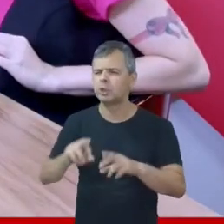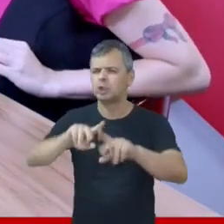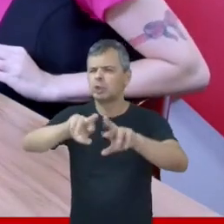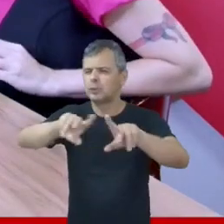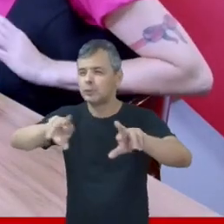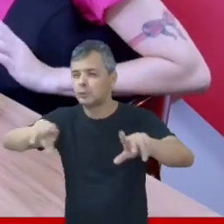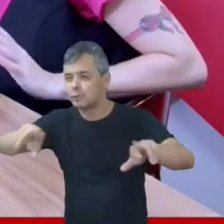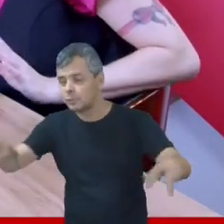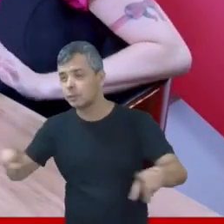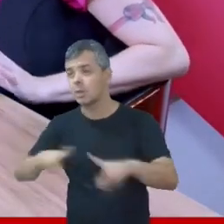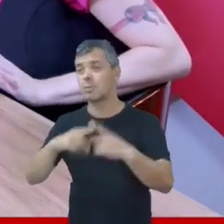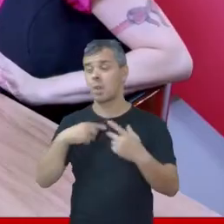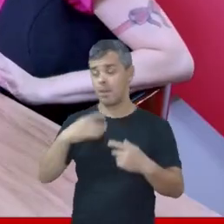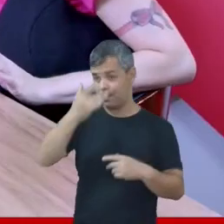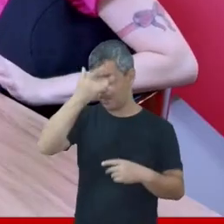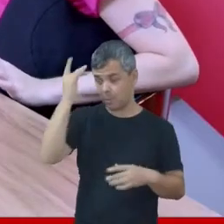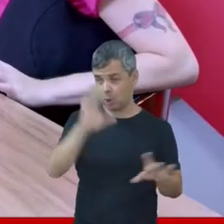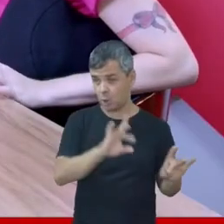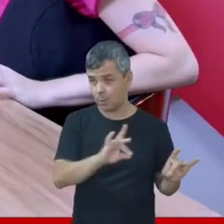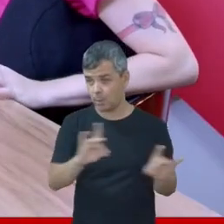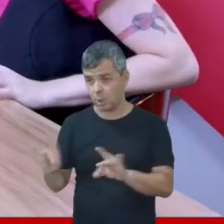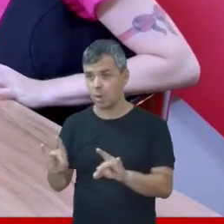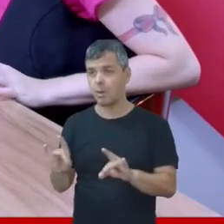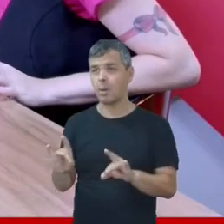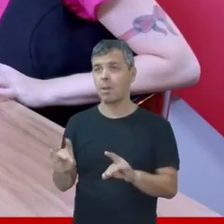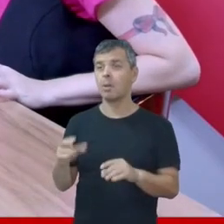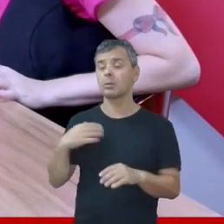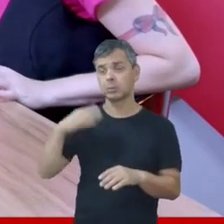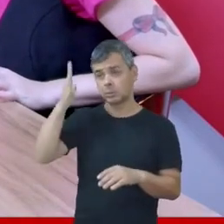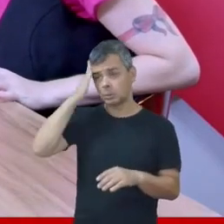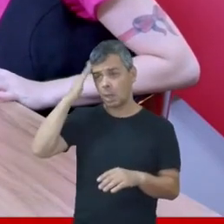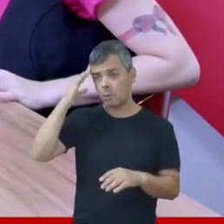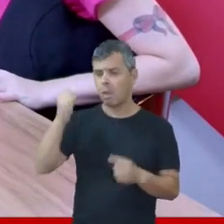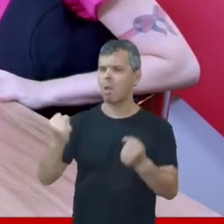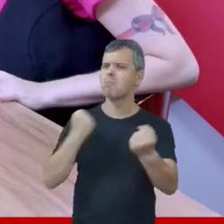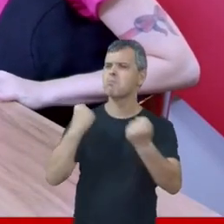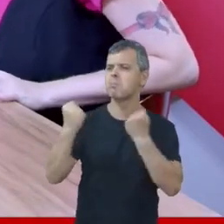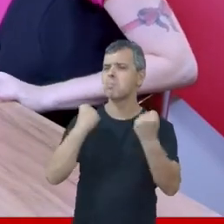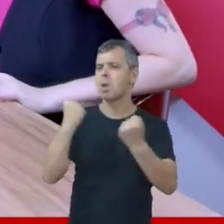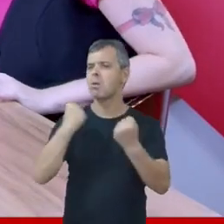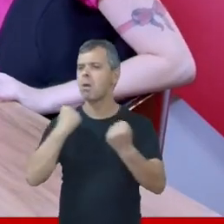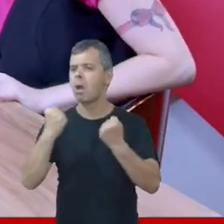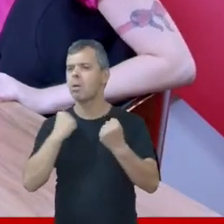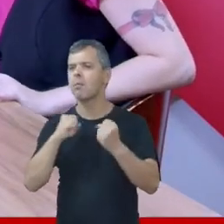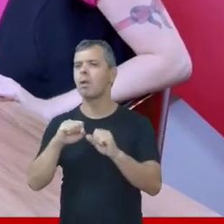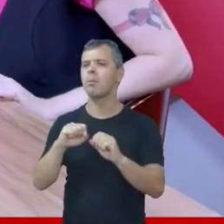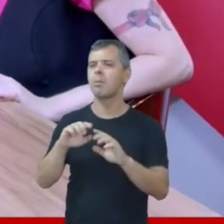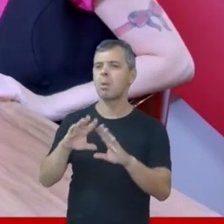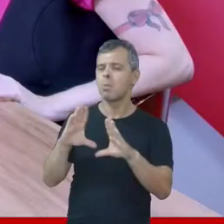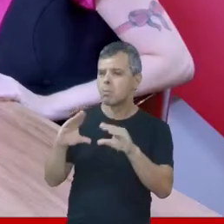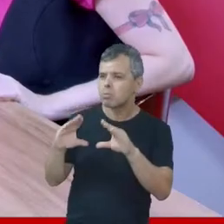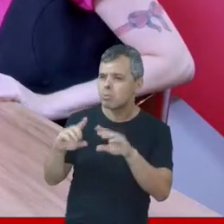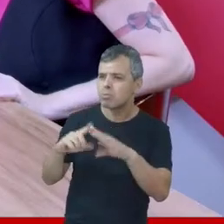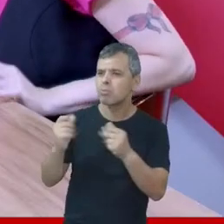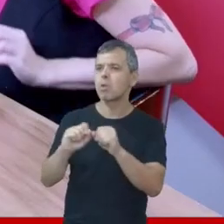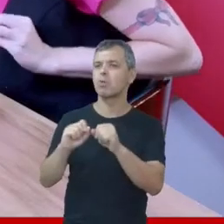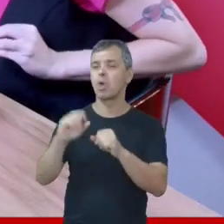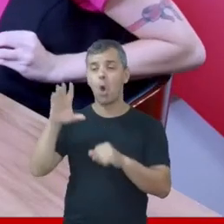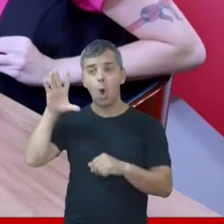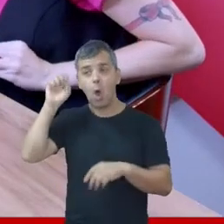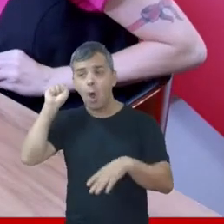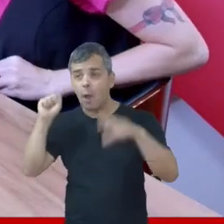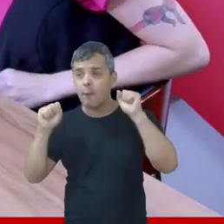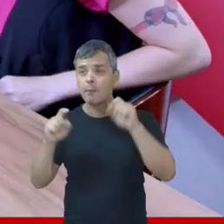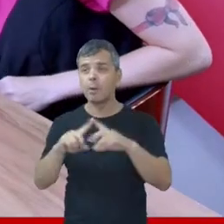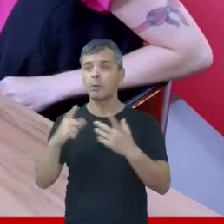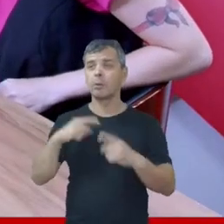várias plataformas aí, a galera pode nos acompanhar, viu, gente? Já sabe a regra, vai lá malhar a sua bunda pra ficar gostosa ouvindo o Pode Tremer. Fica